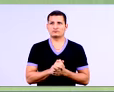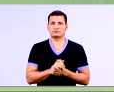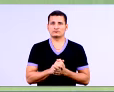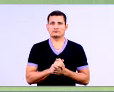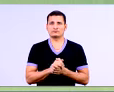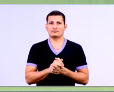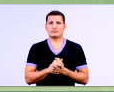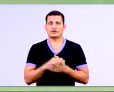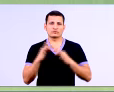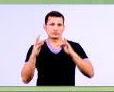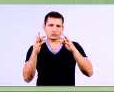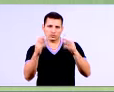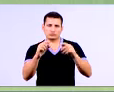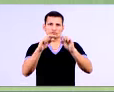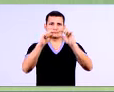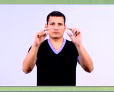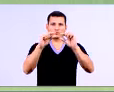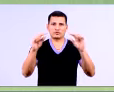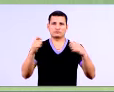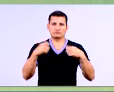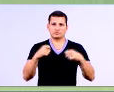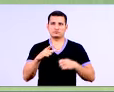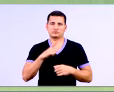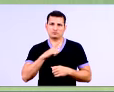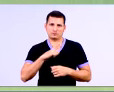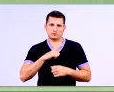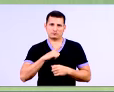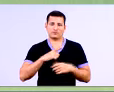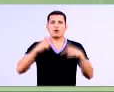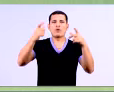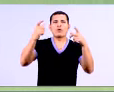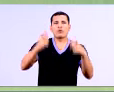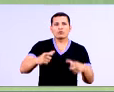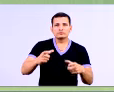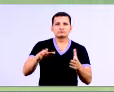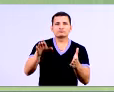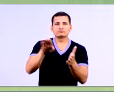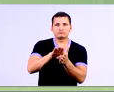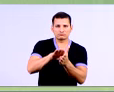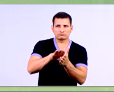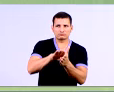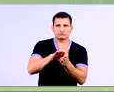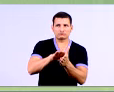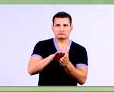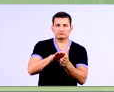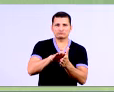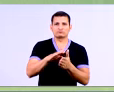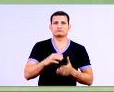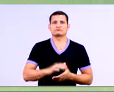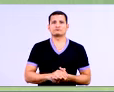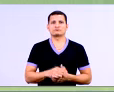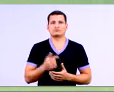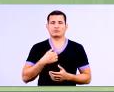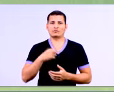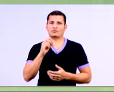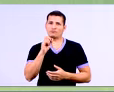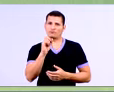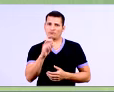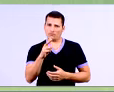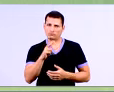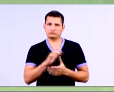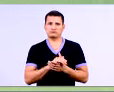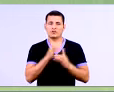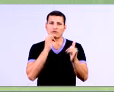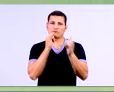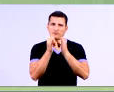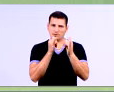formulário HTML deve possuir um destino, ou seja, eu vou pegar a